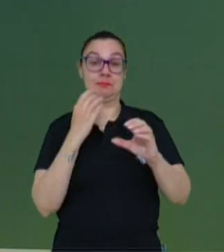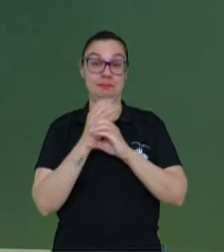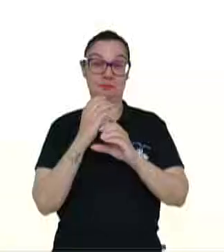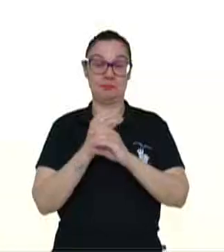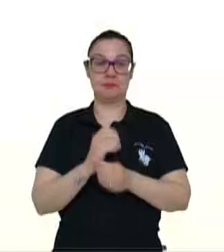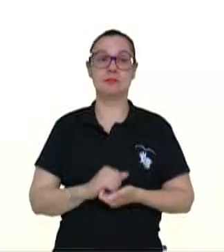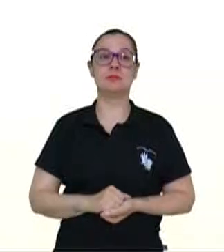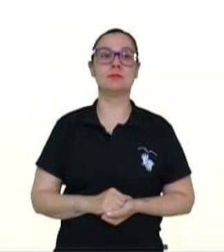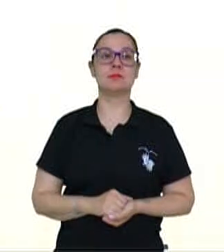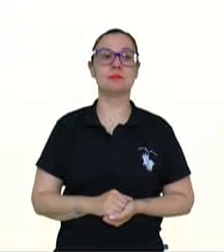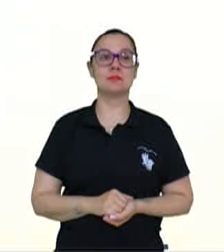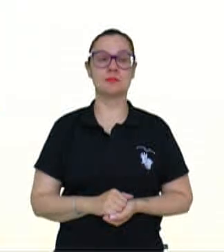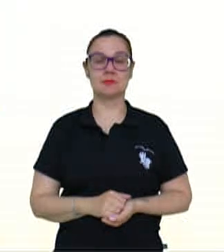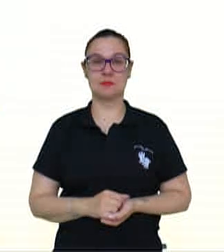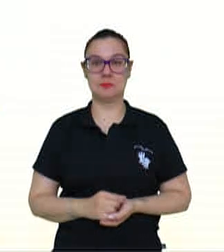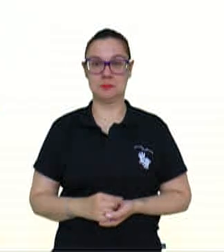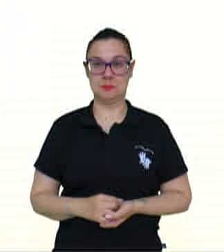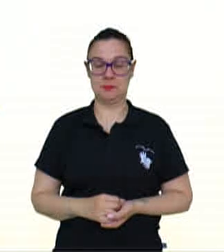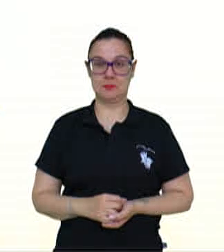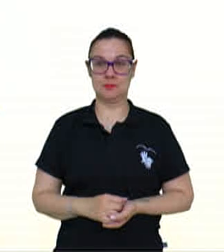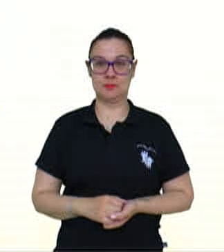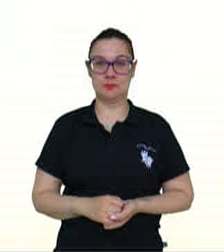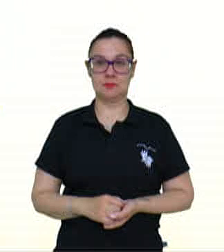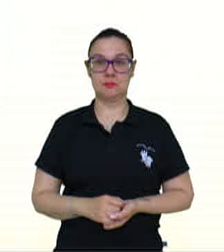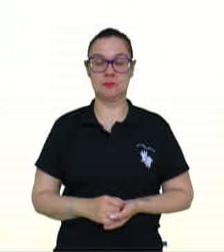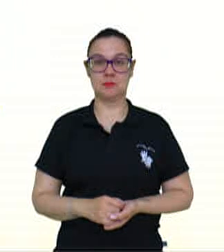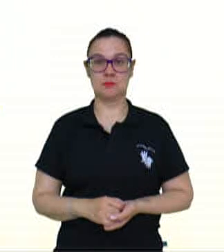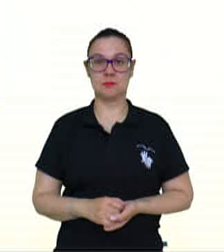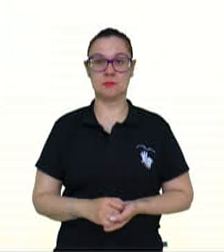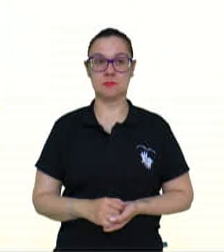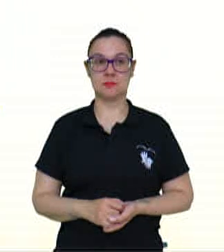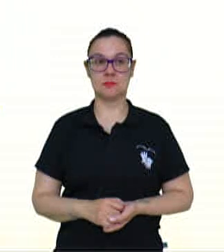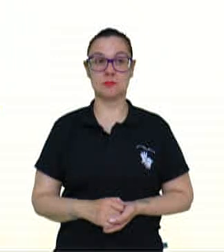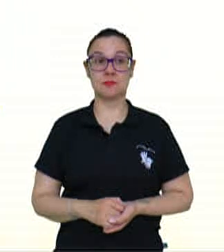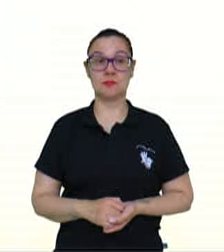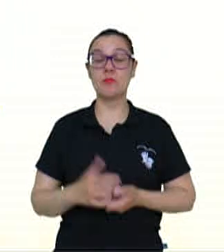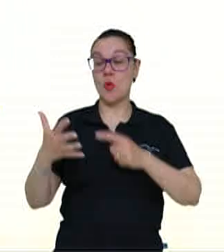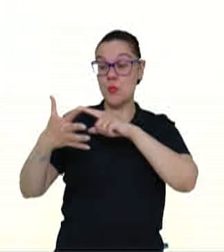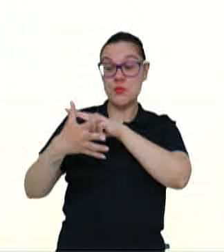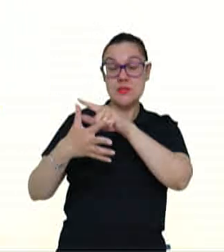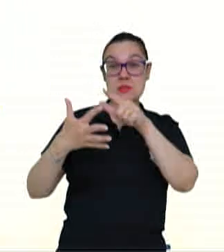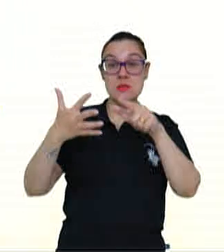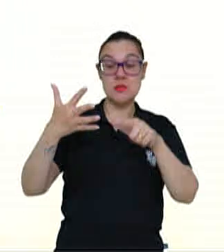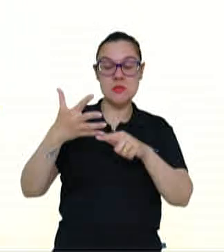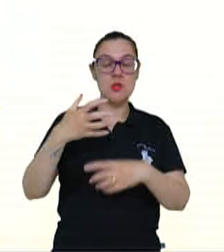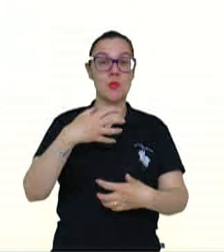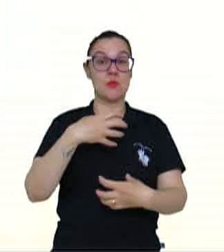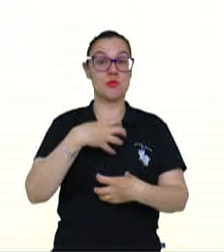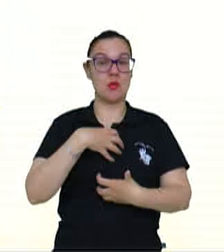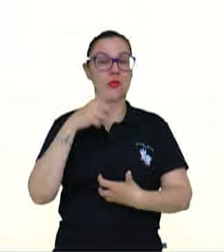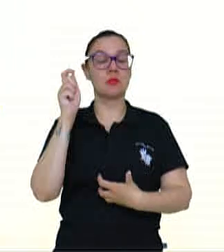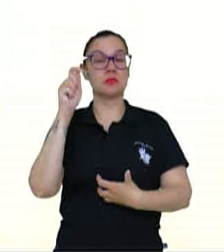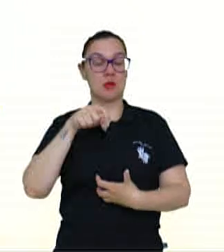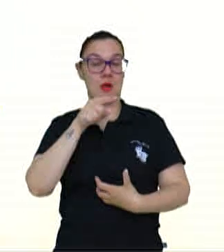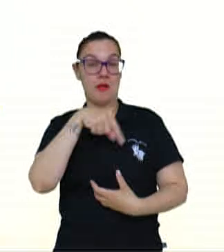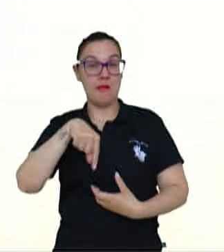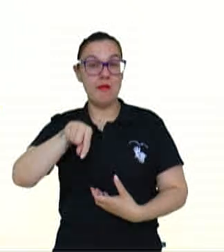comunicação. 5 falhos comuns em la comunicação. Então, tem 5 formas aí que a gente